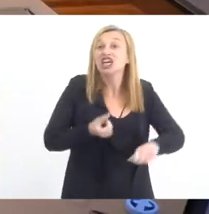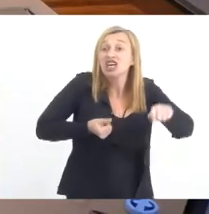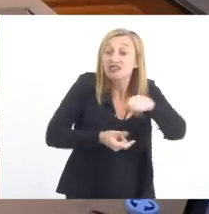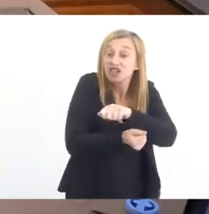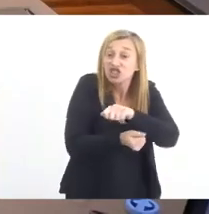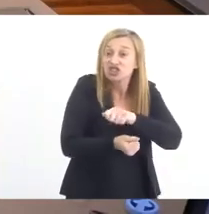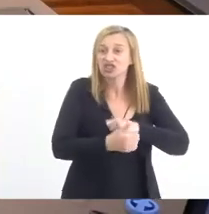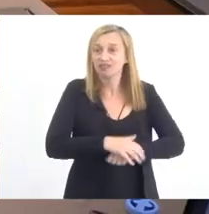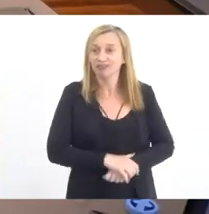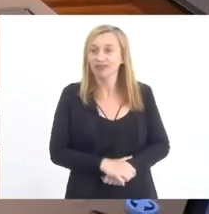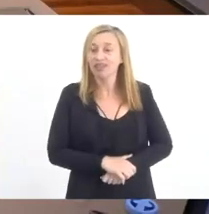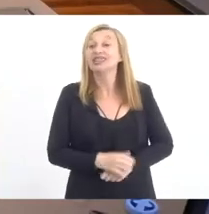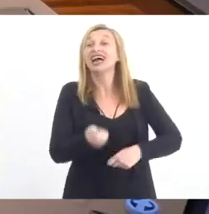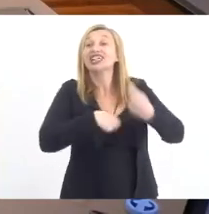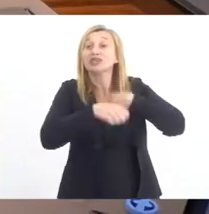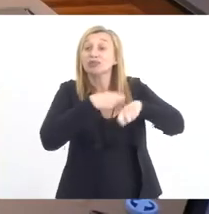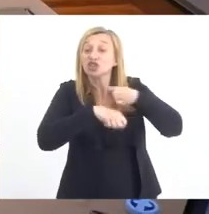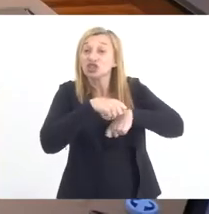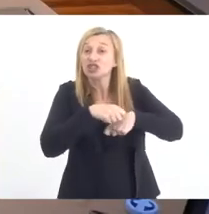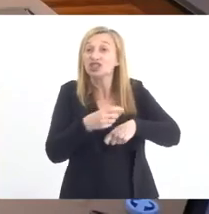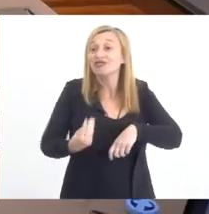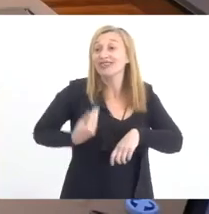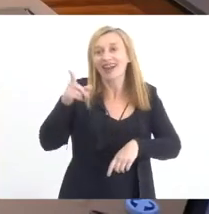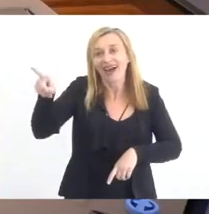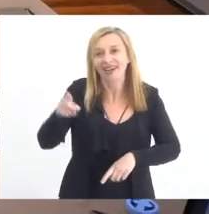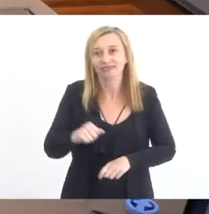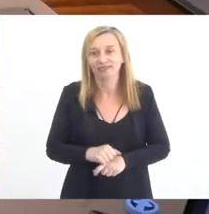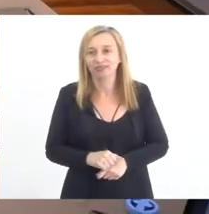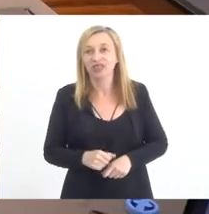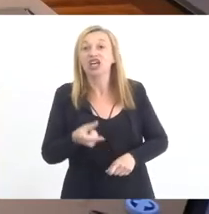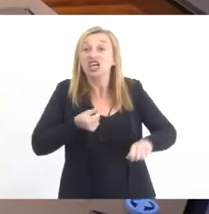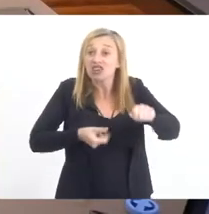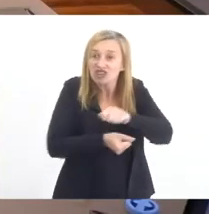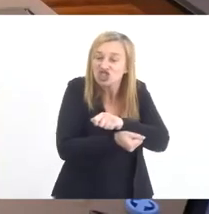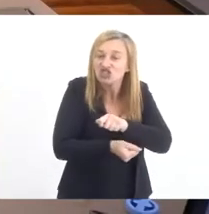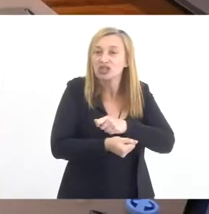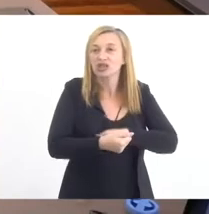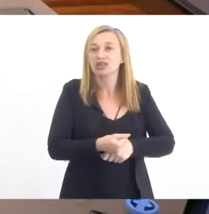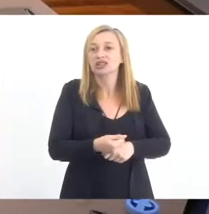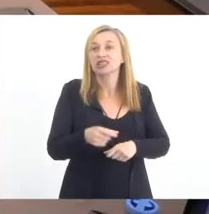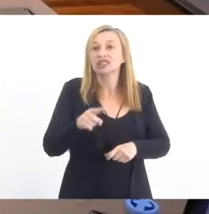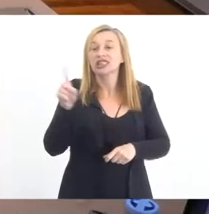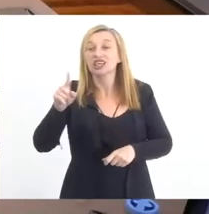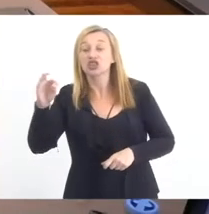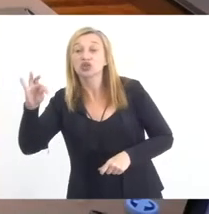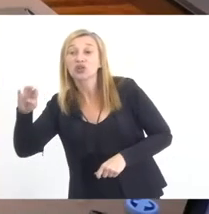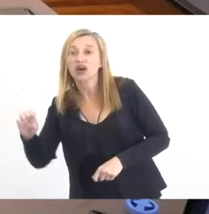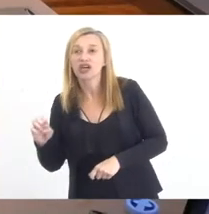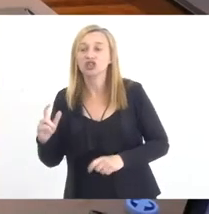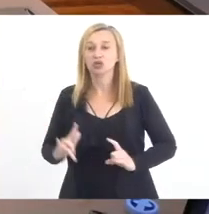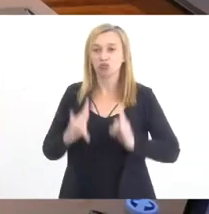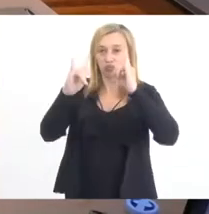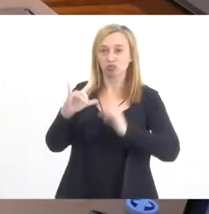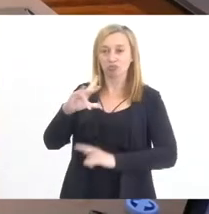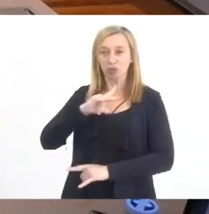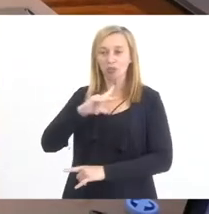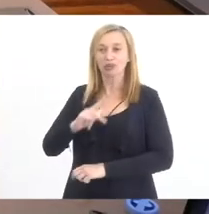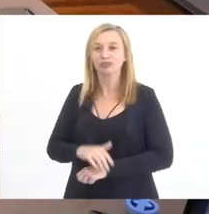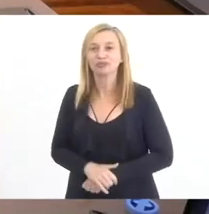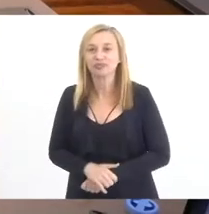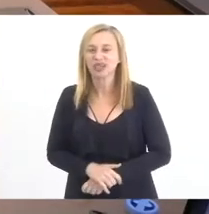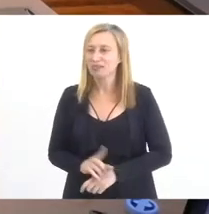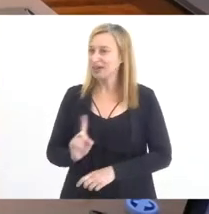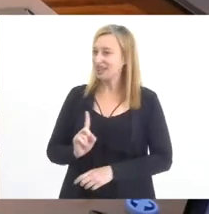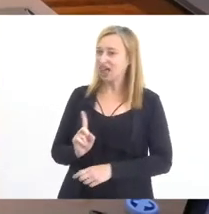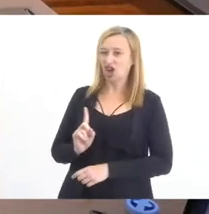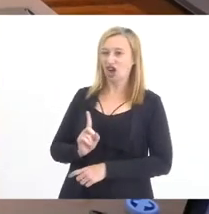investir no administrativo que está lá. Ele tem que investir a Zona Oeste tendo um prédio próprio. Mas